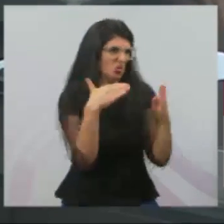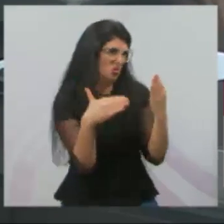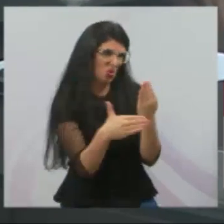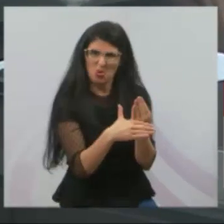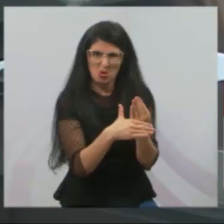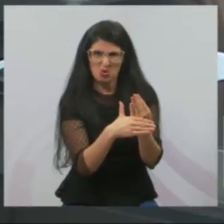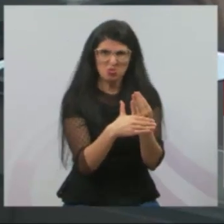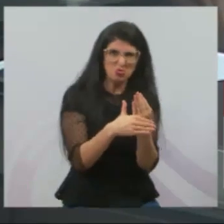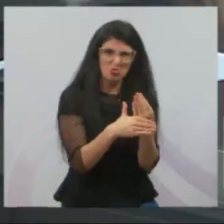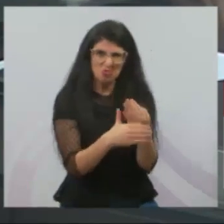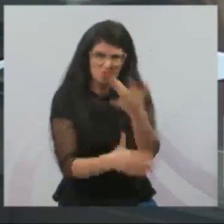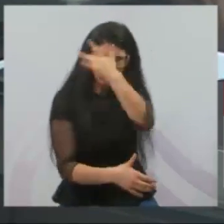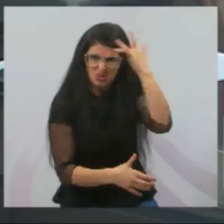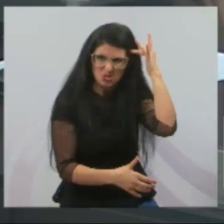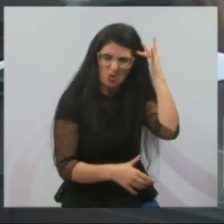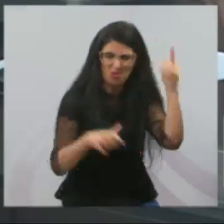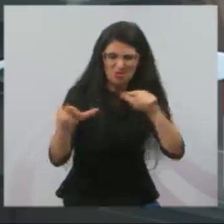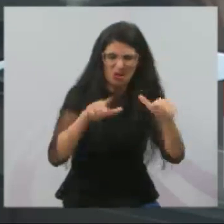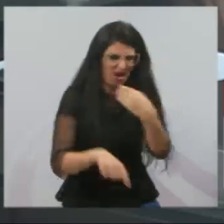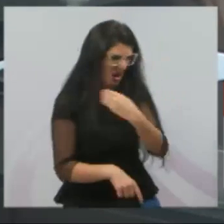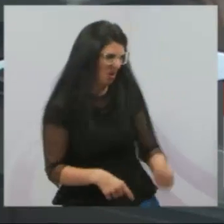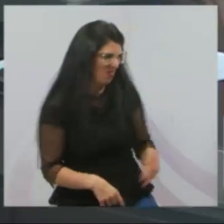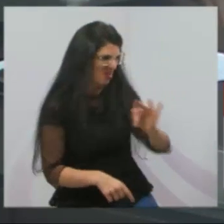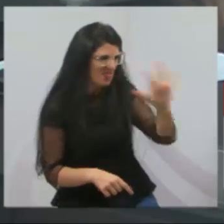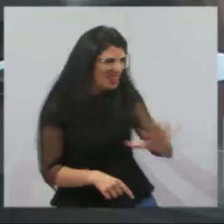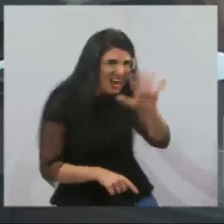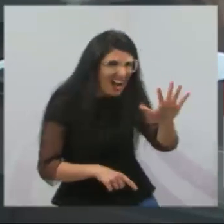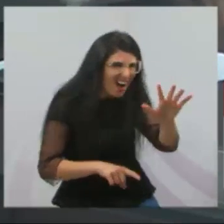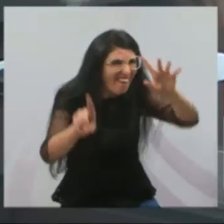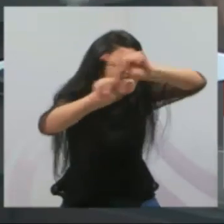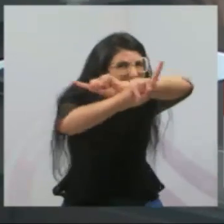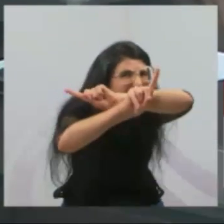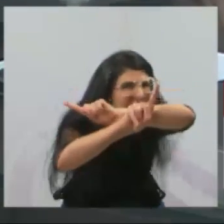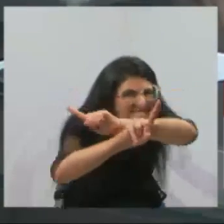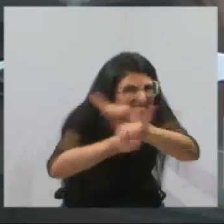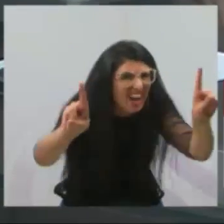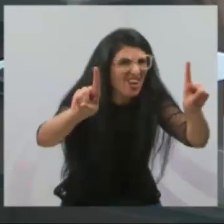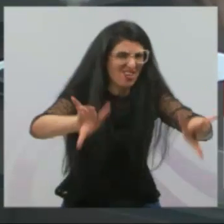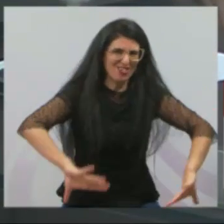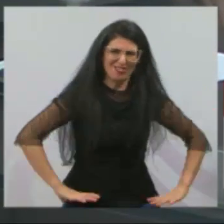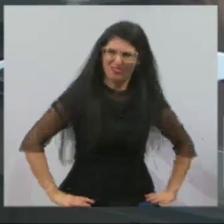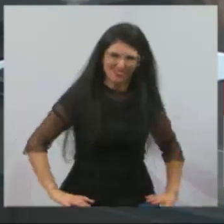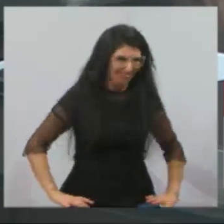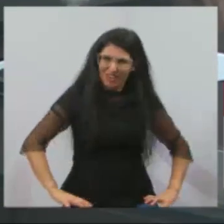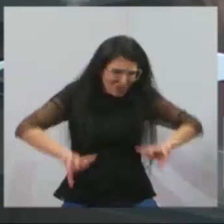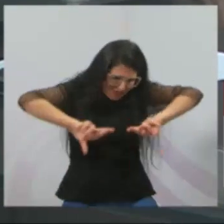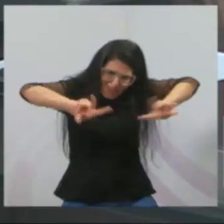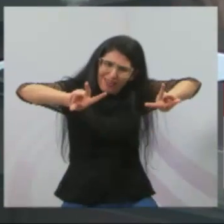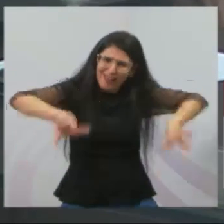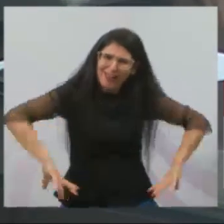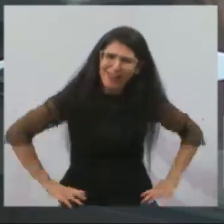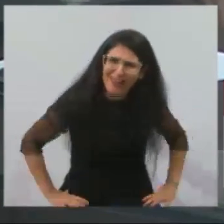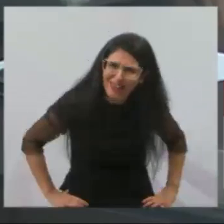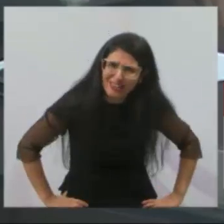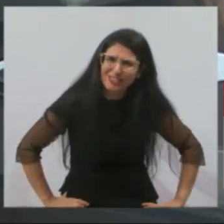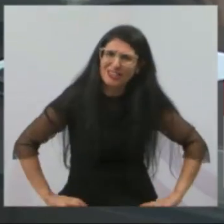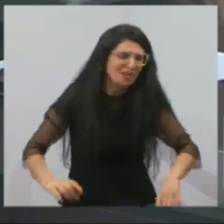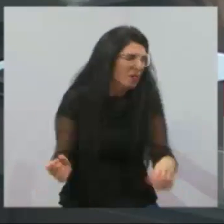União Federal, que é uma distância enorme, tá? Que devemos contribuir 1% a